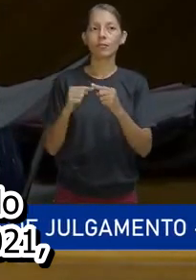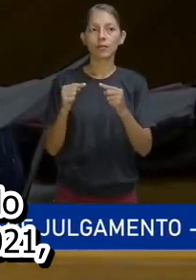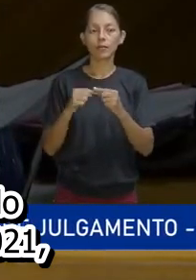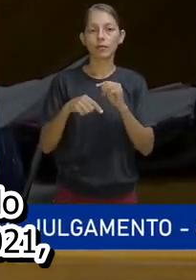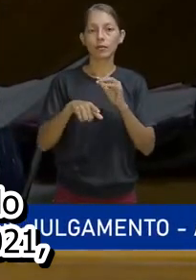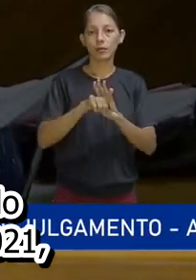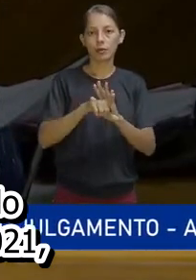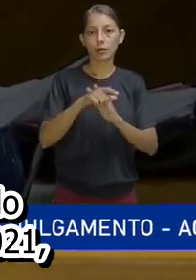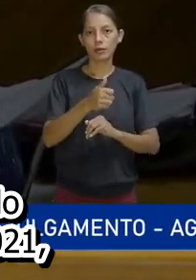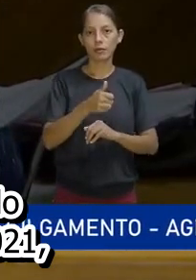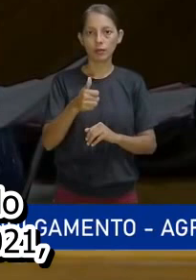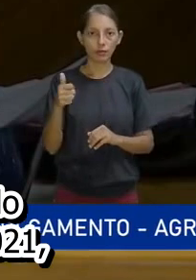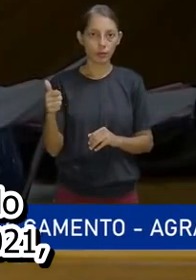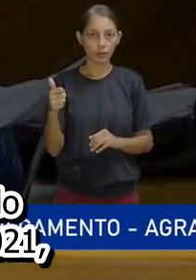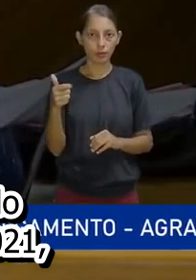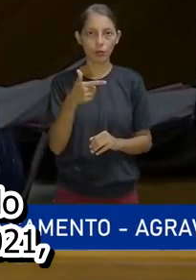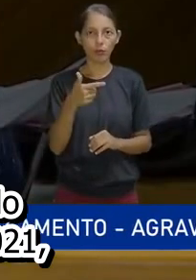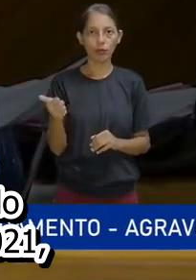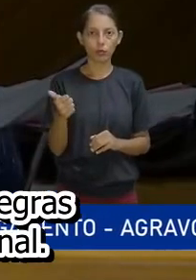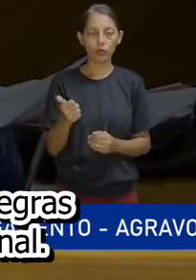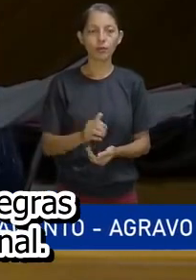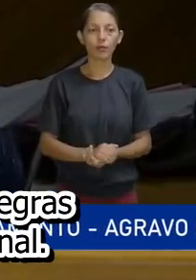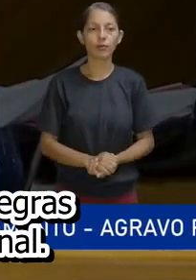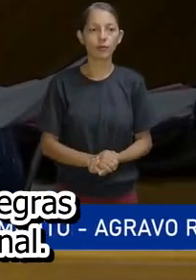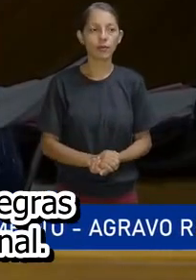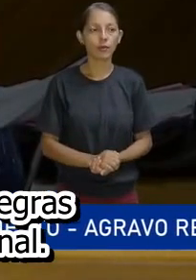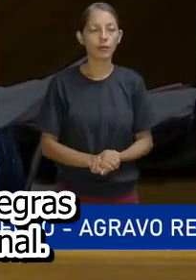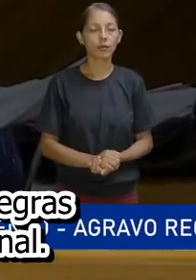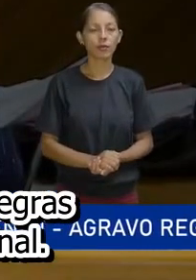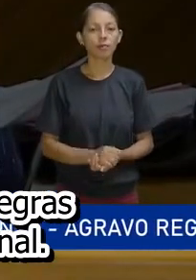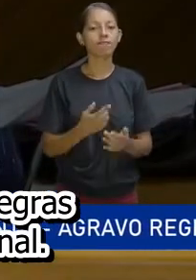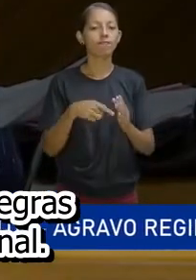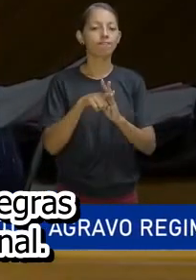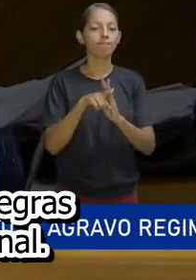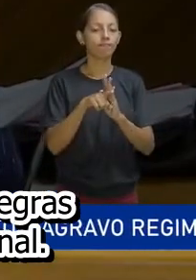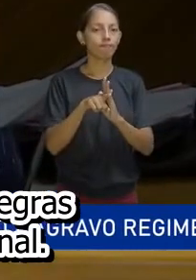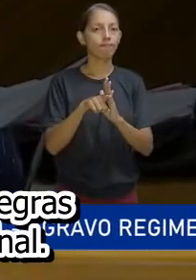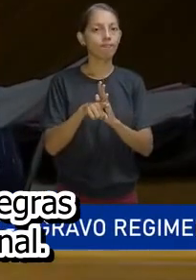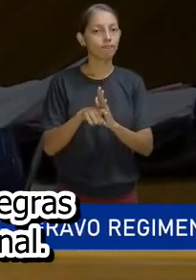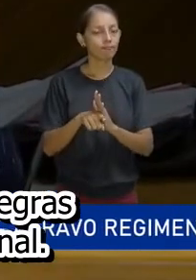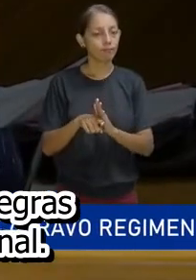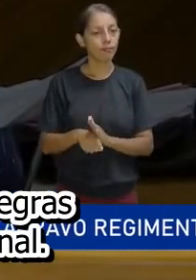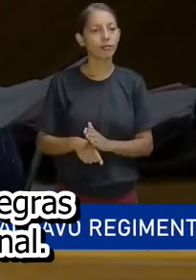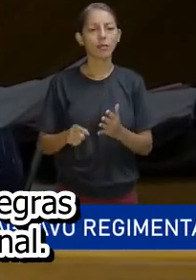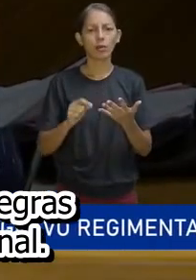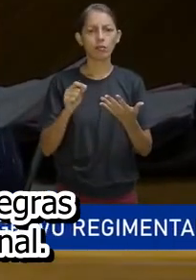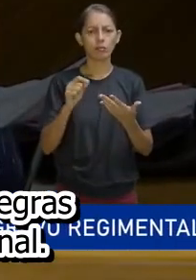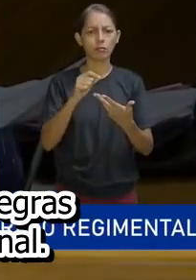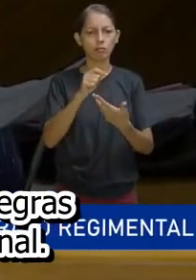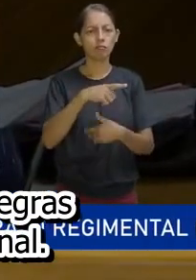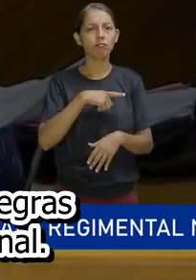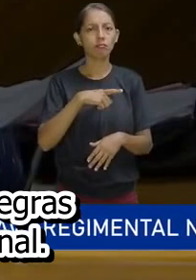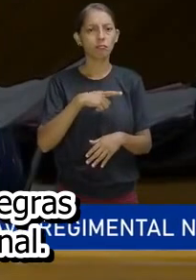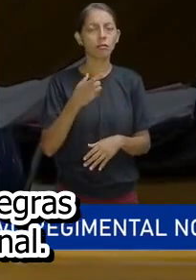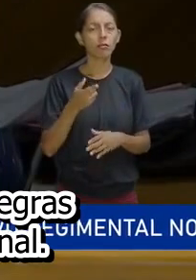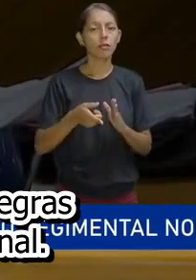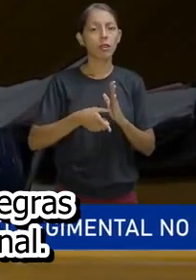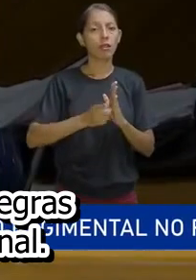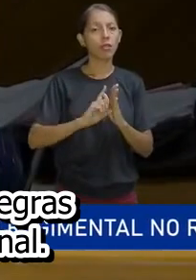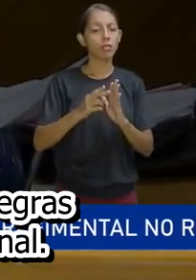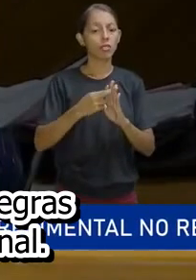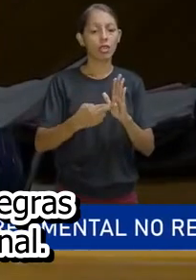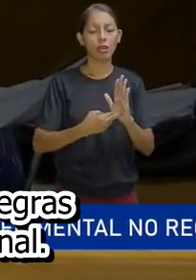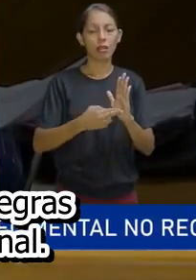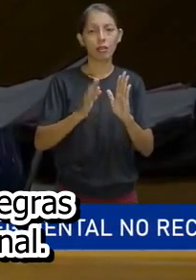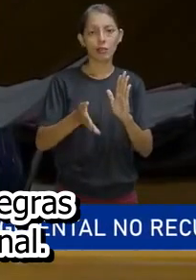número 111 de 2021. Portanto, analisa as questões postas com base em regras anteriores